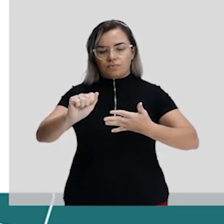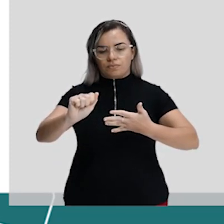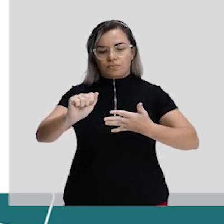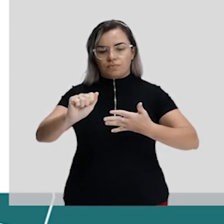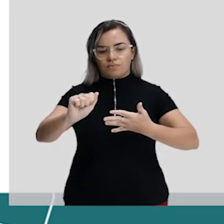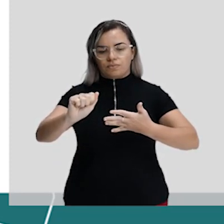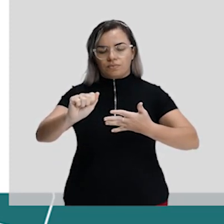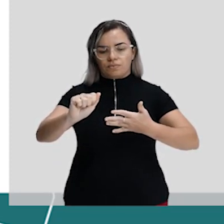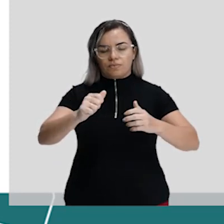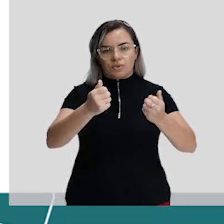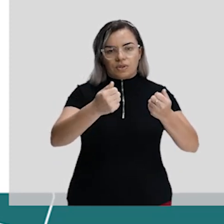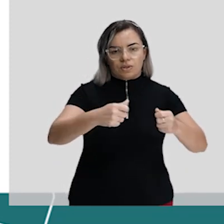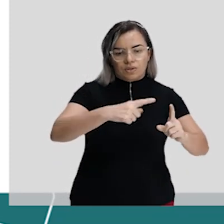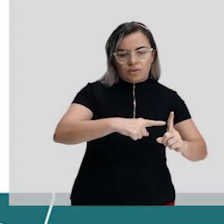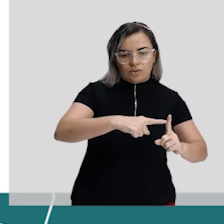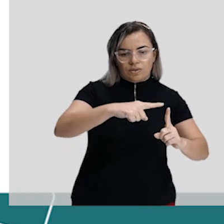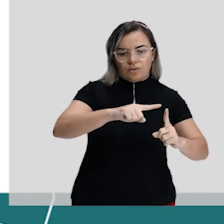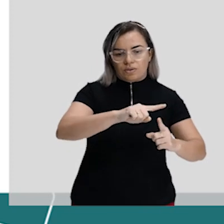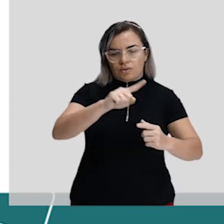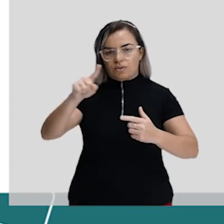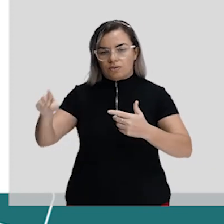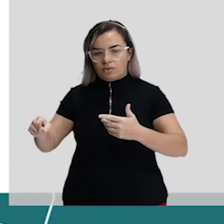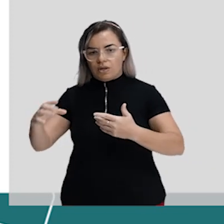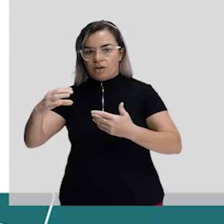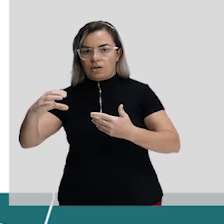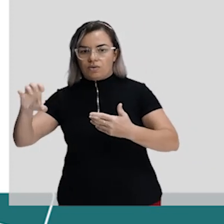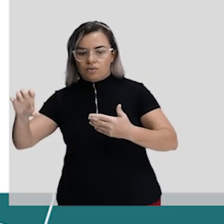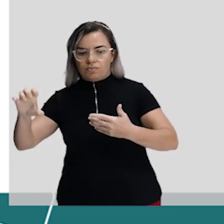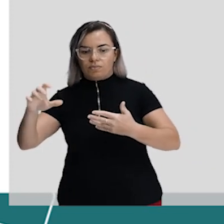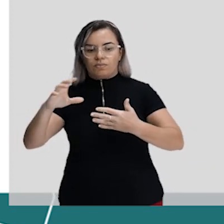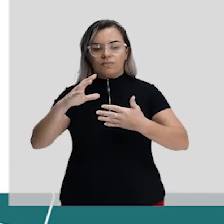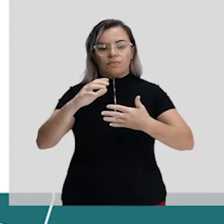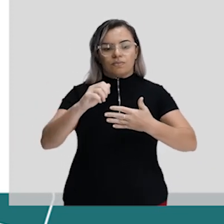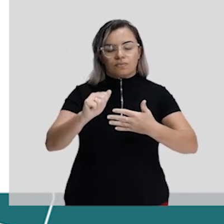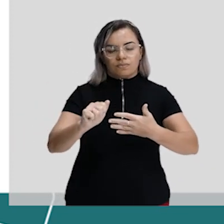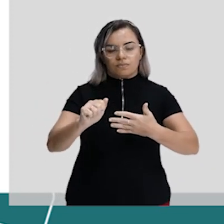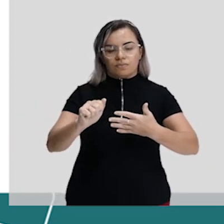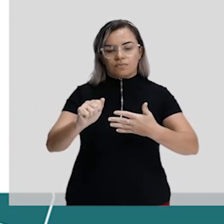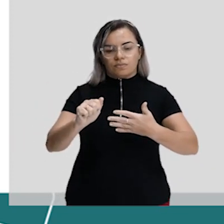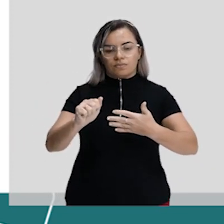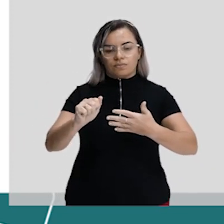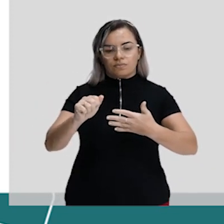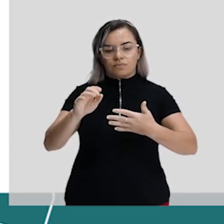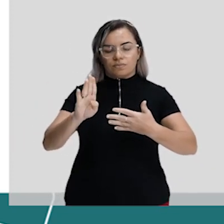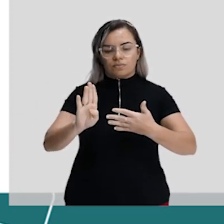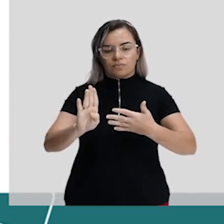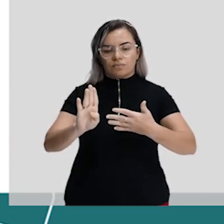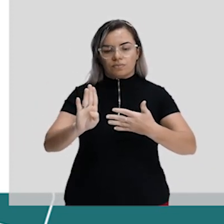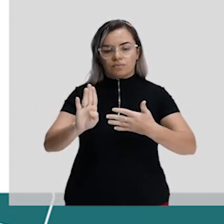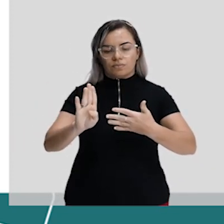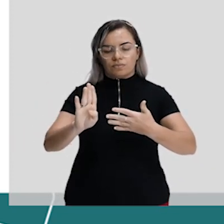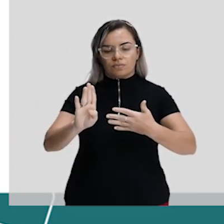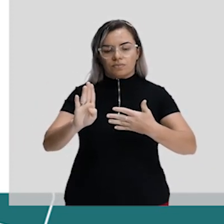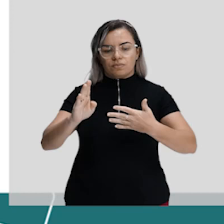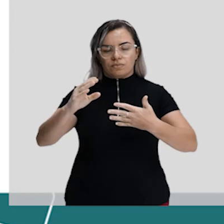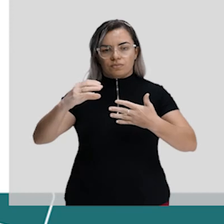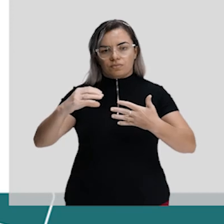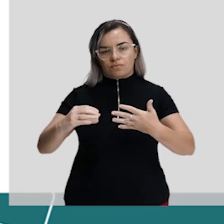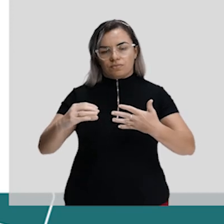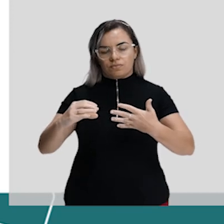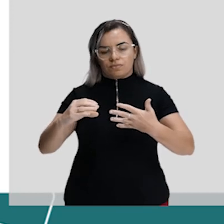térmica, e 0,08 calor específico, né, com suas respectivas unidades. Letra B, 80 e